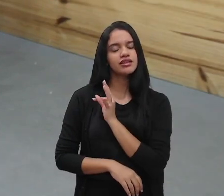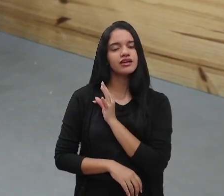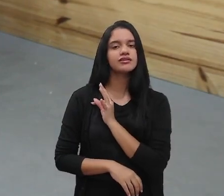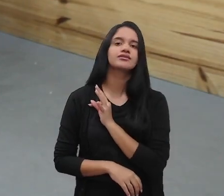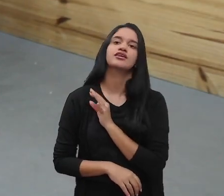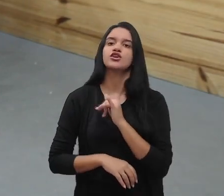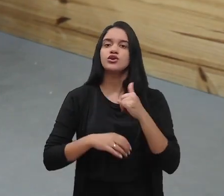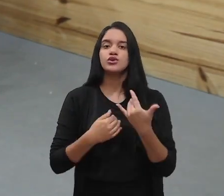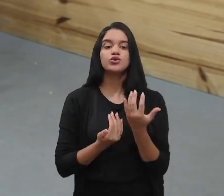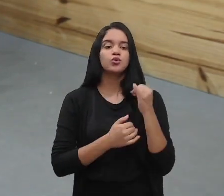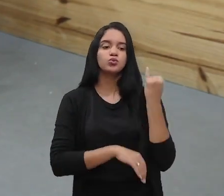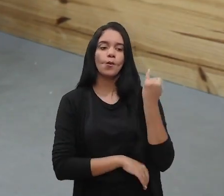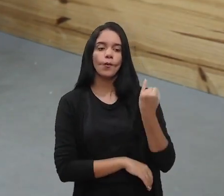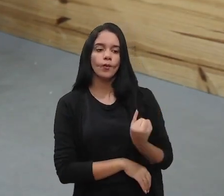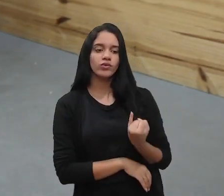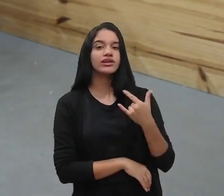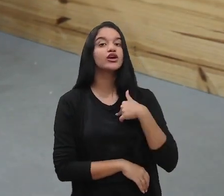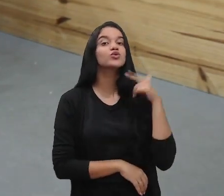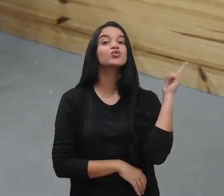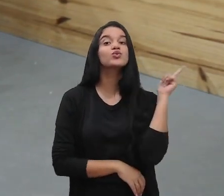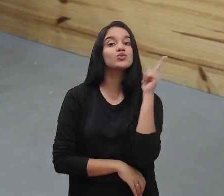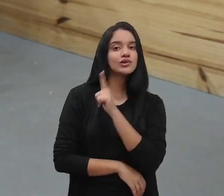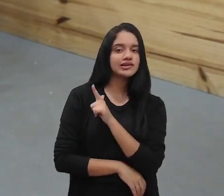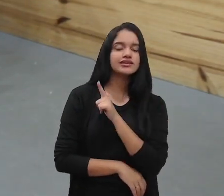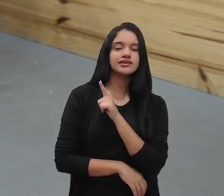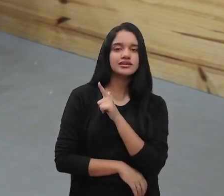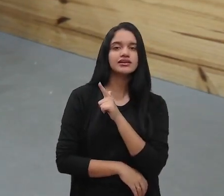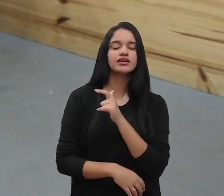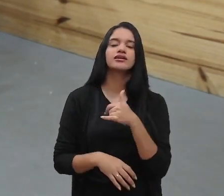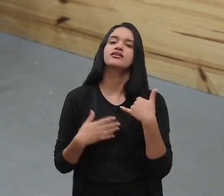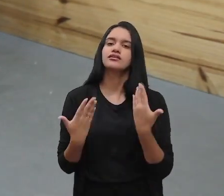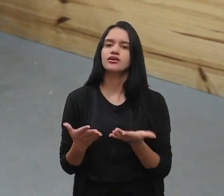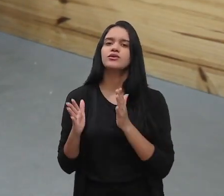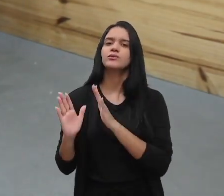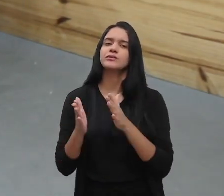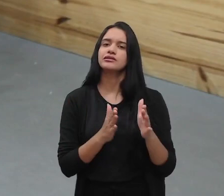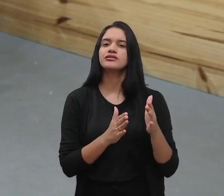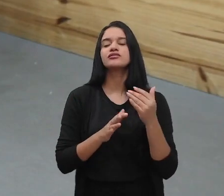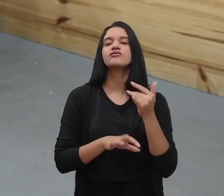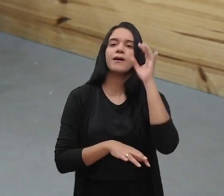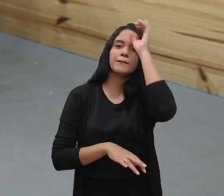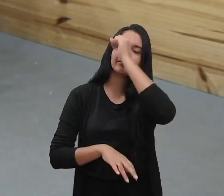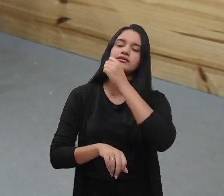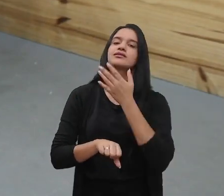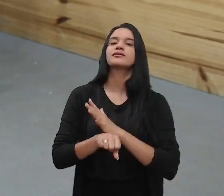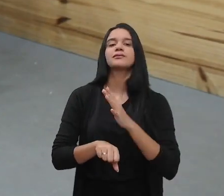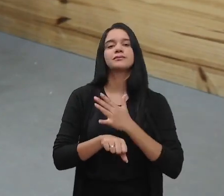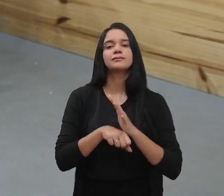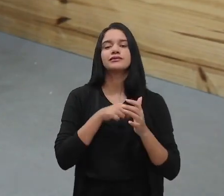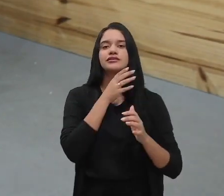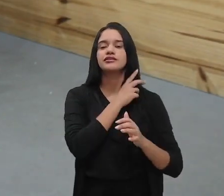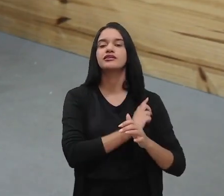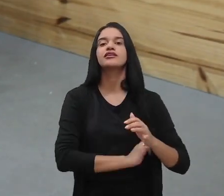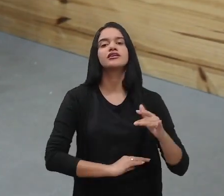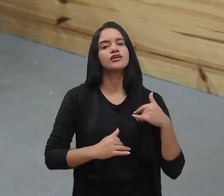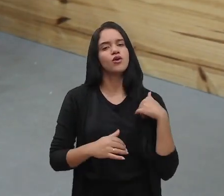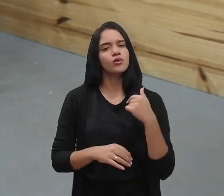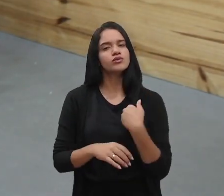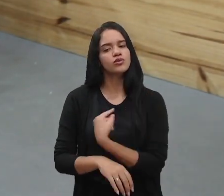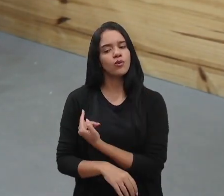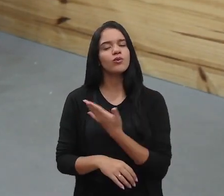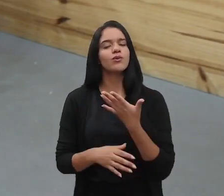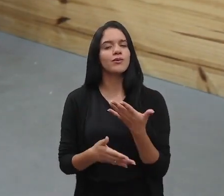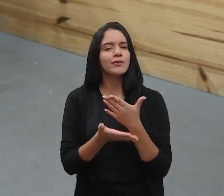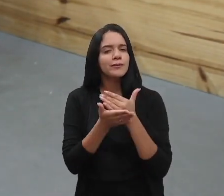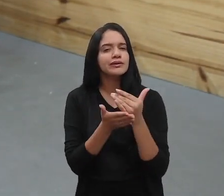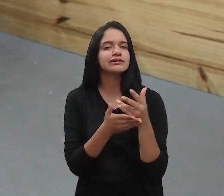o serviço. Um número até maior. Esse processo a gente vai aprendendo na prática também. Muito bom. E essas técnicas a gente começa a visualizar e